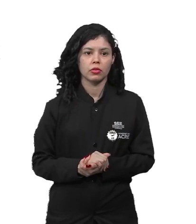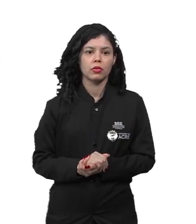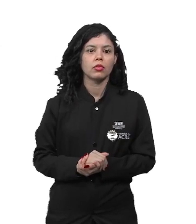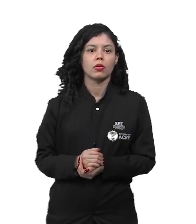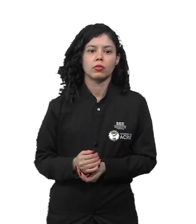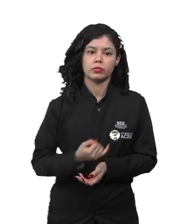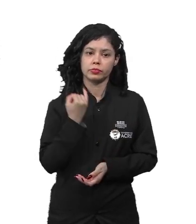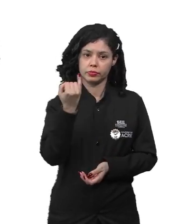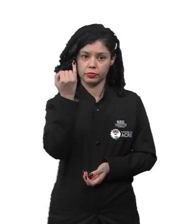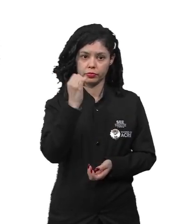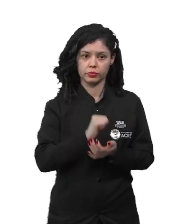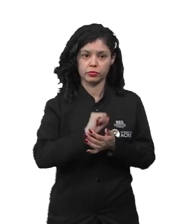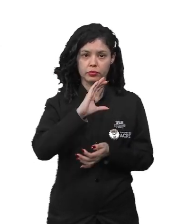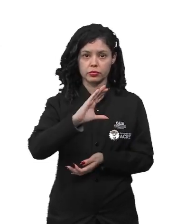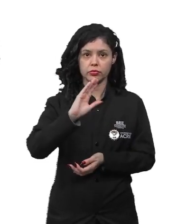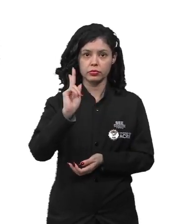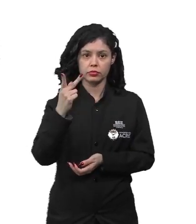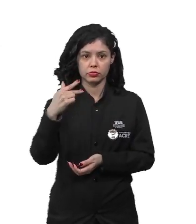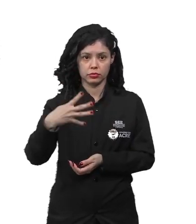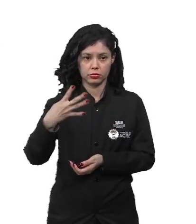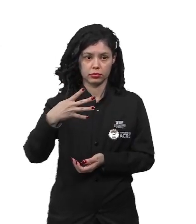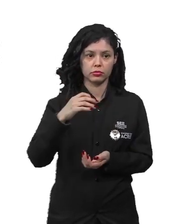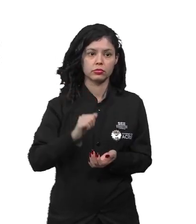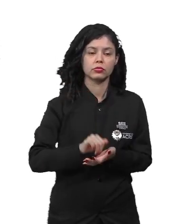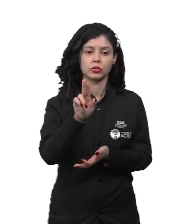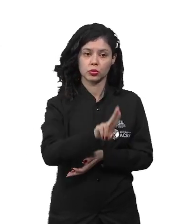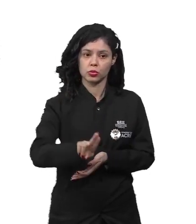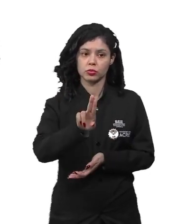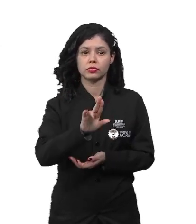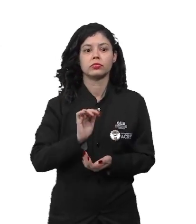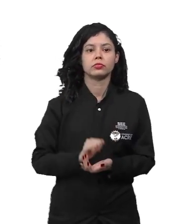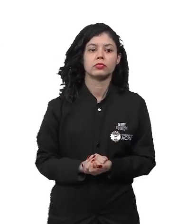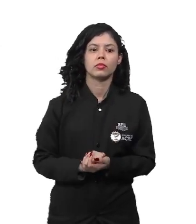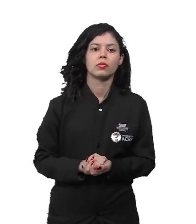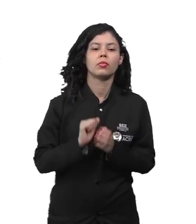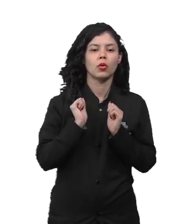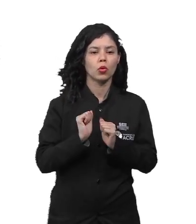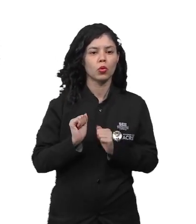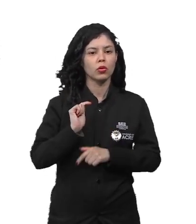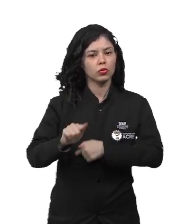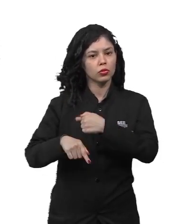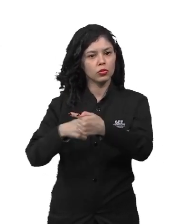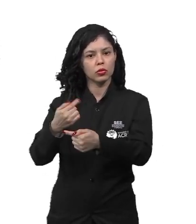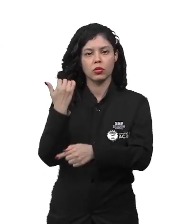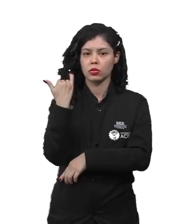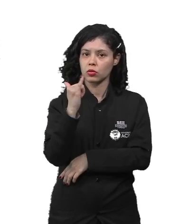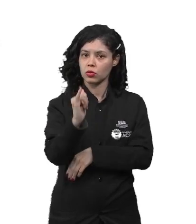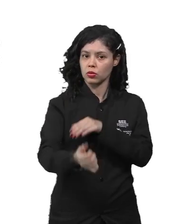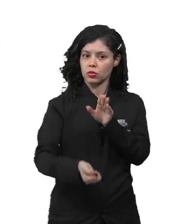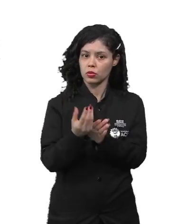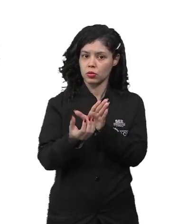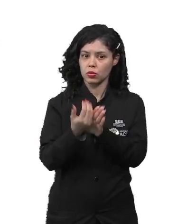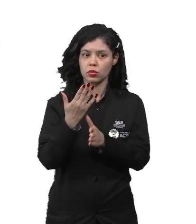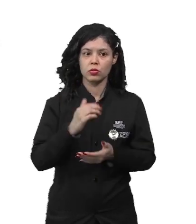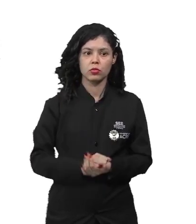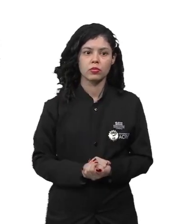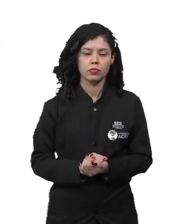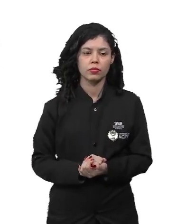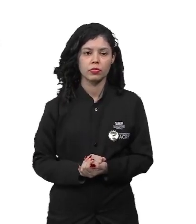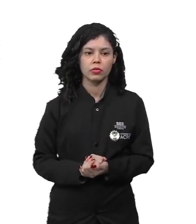mas o principal é o metano, tá certo? Utilização. O biogás pode ser utilizado para geração de